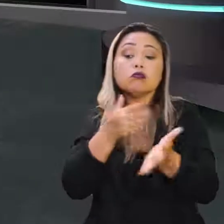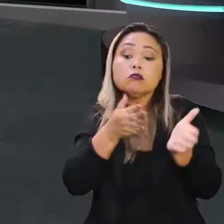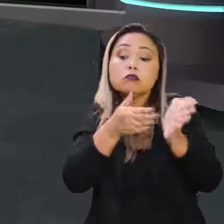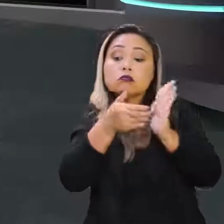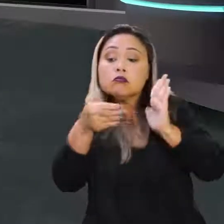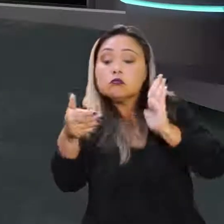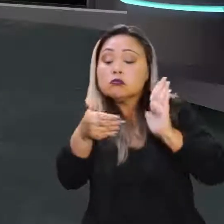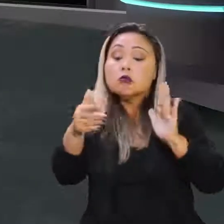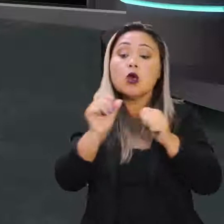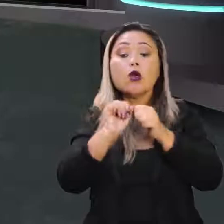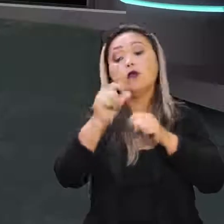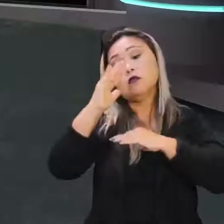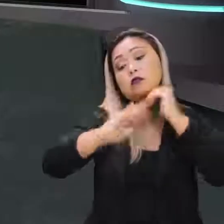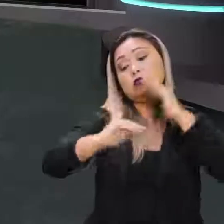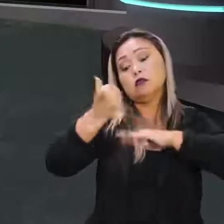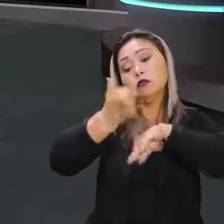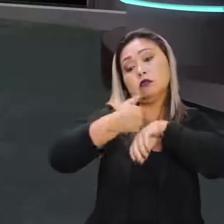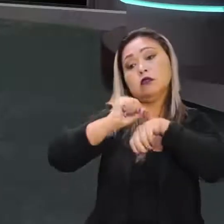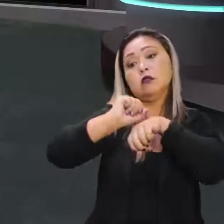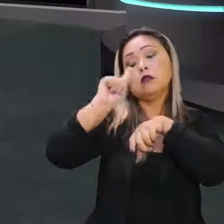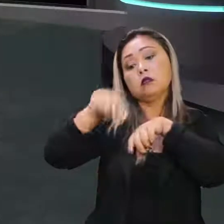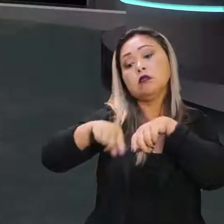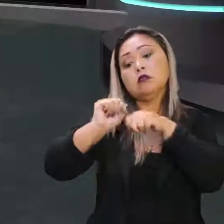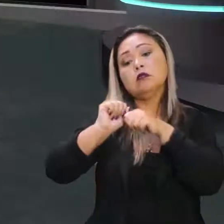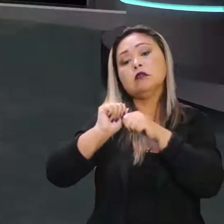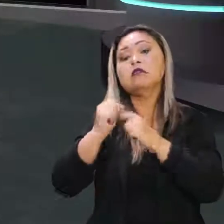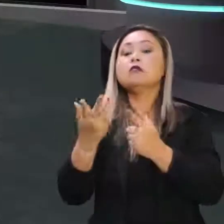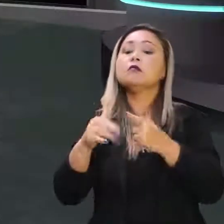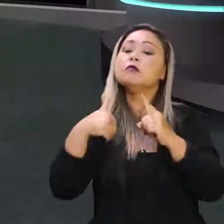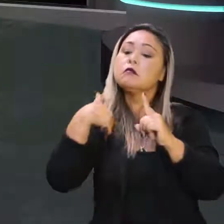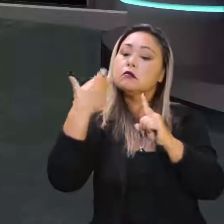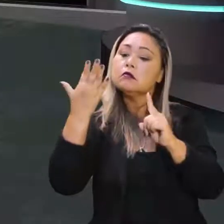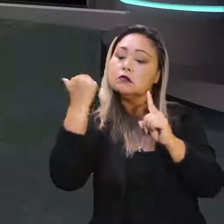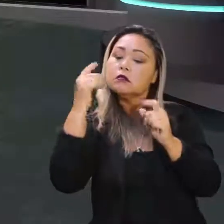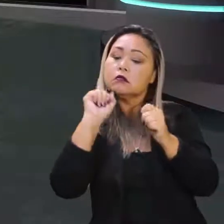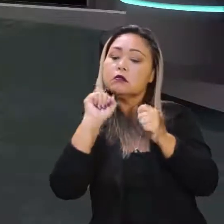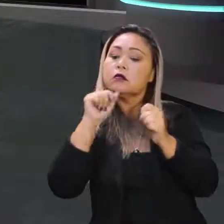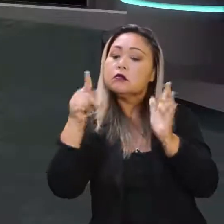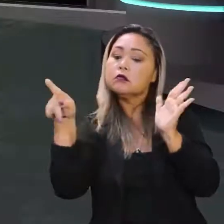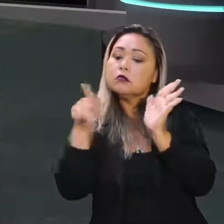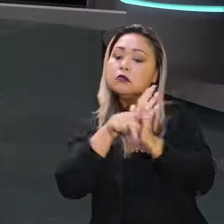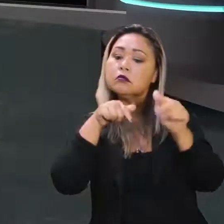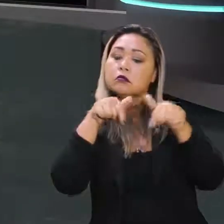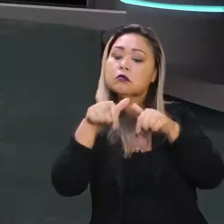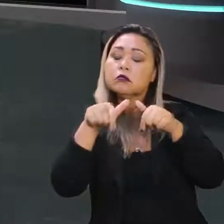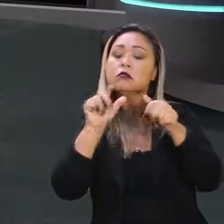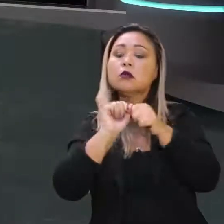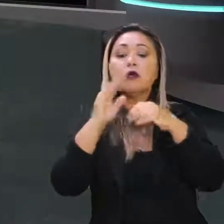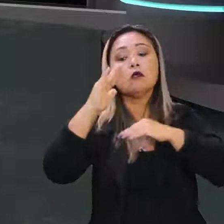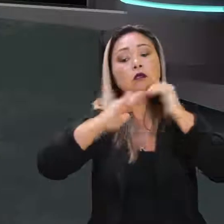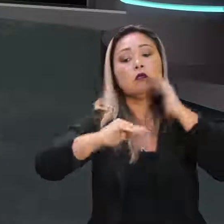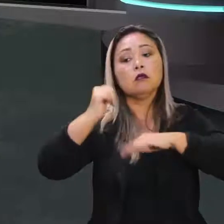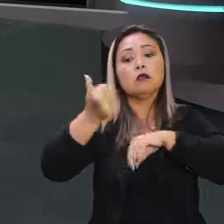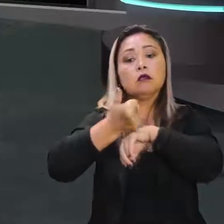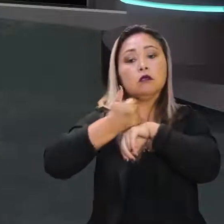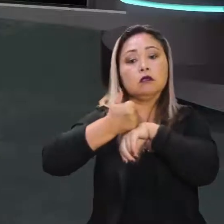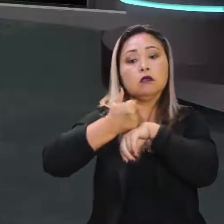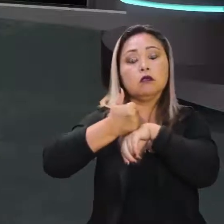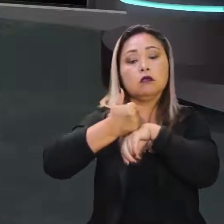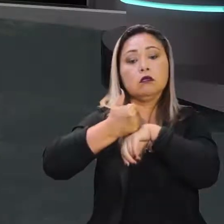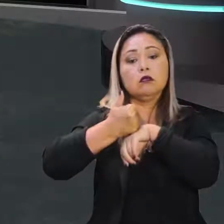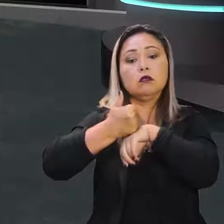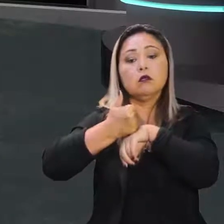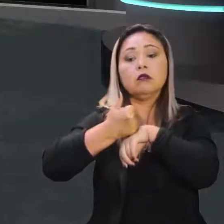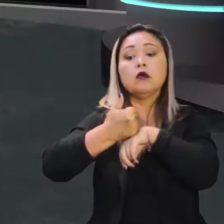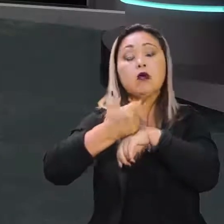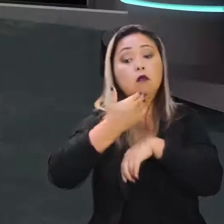os artistas se destacam também com seus trabalhos. Exatamente. Alguns artistas eles fizeram esses trabalhos